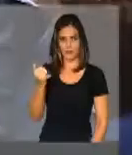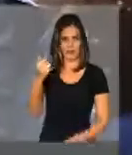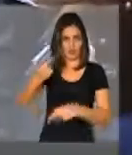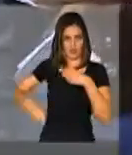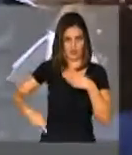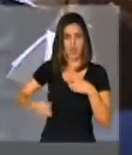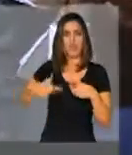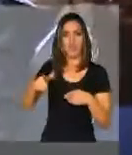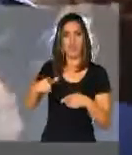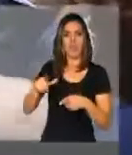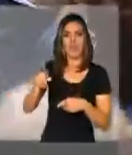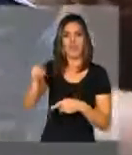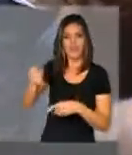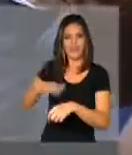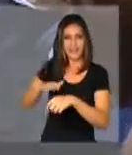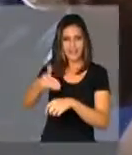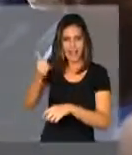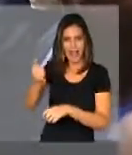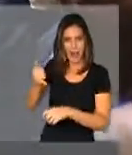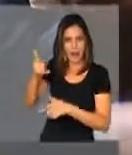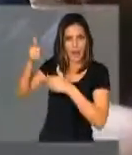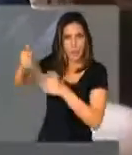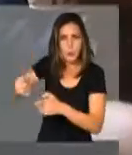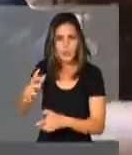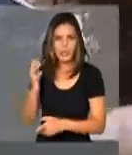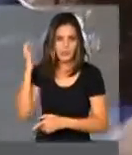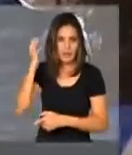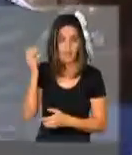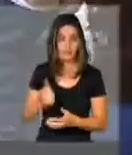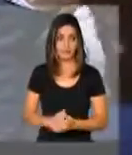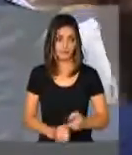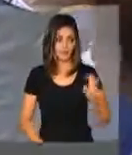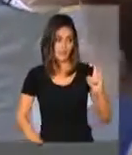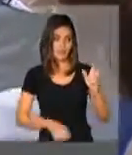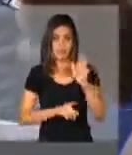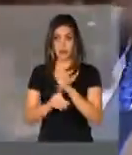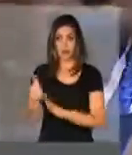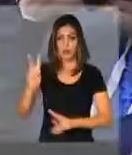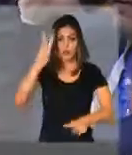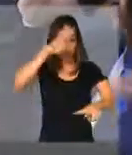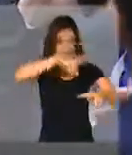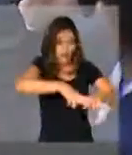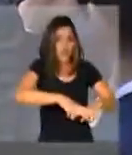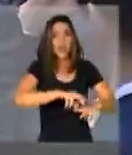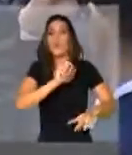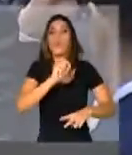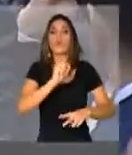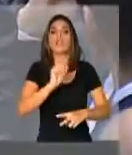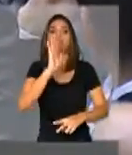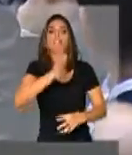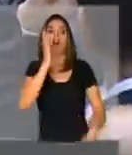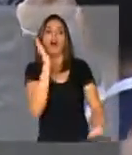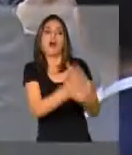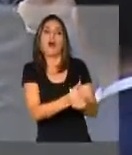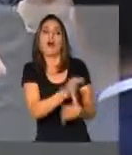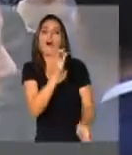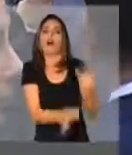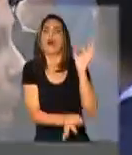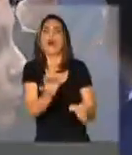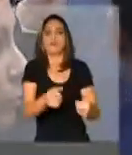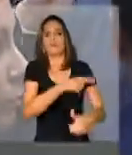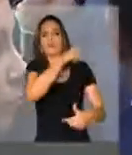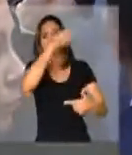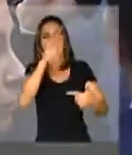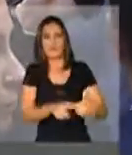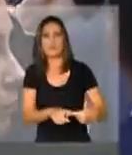o crime contra Marielle? Cinco, prisão só depois de transitado em julgado, em última